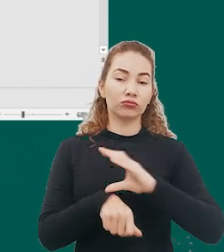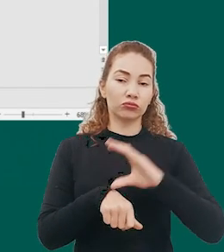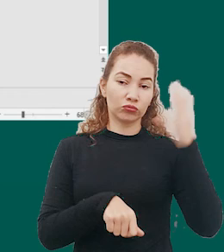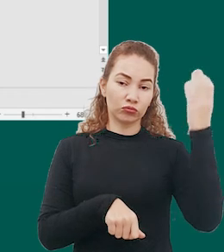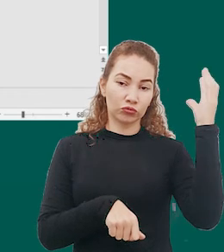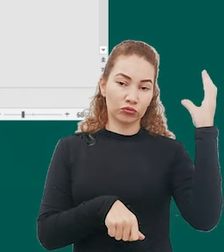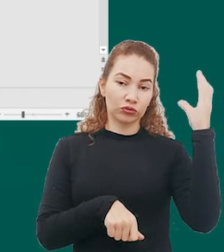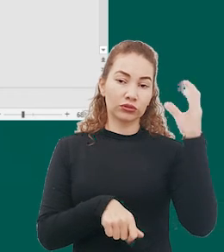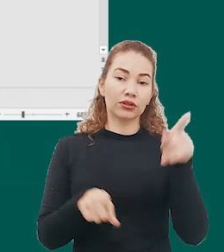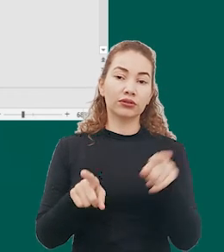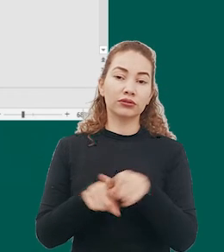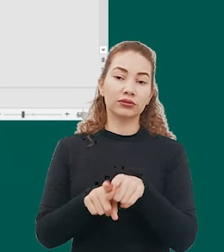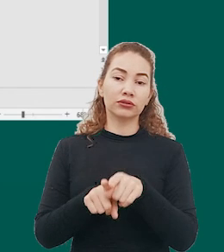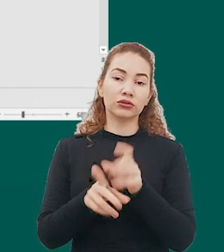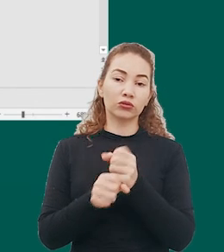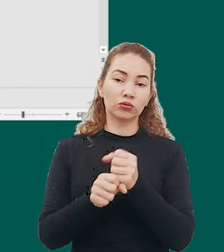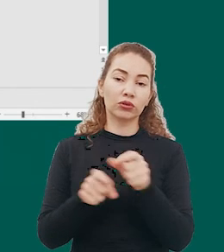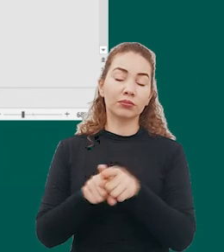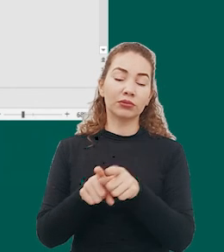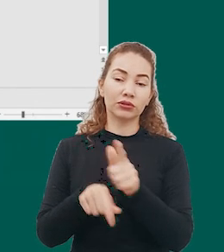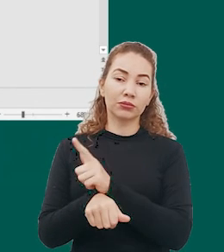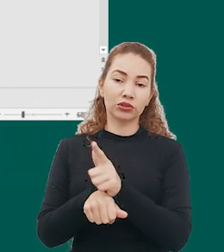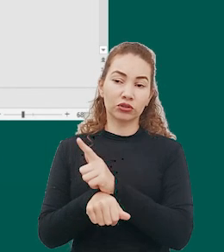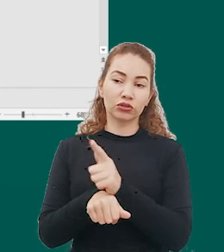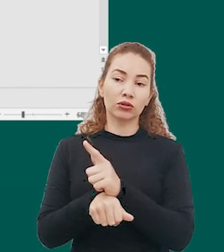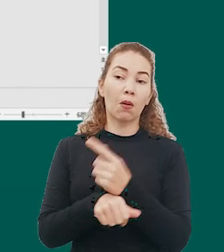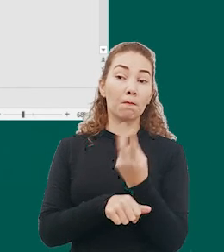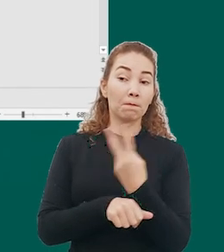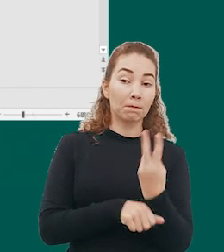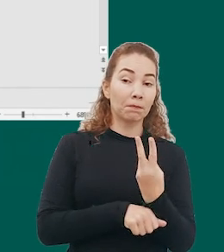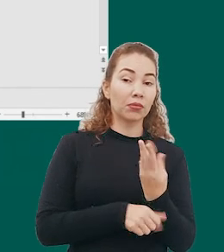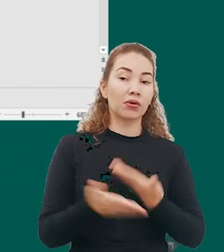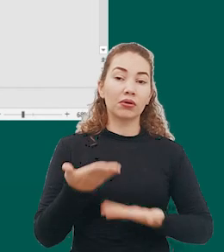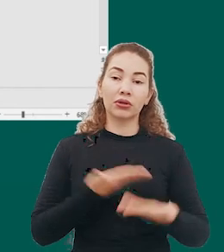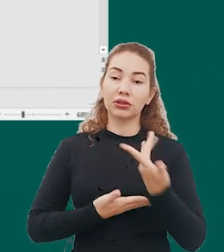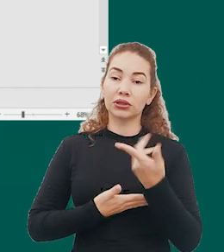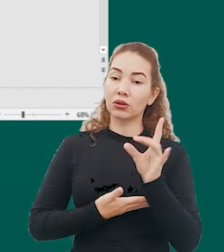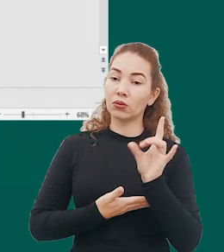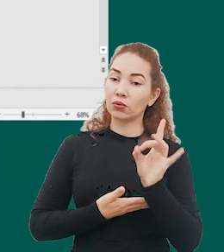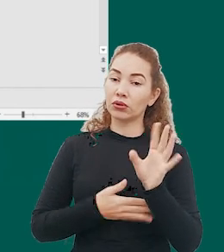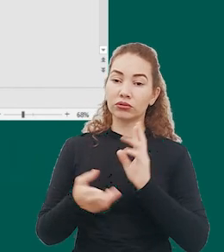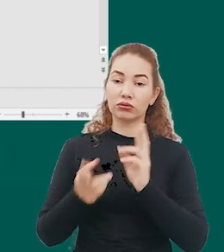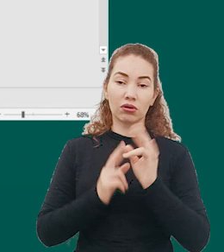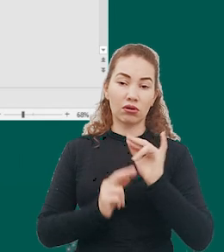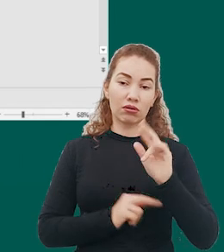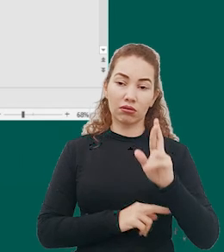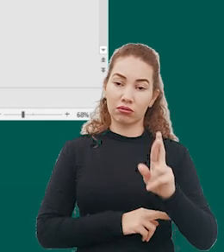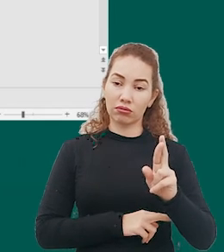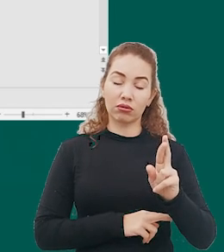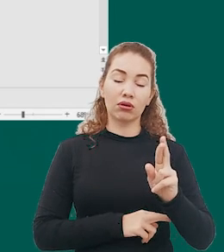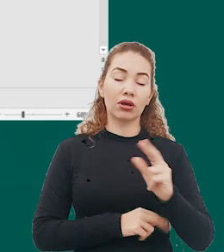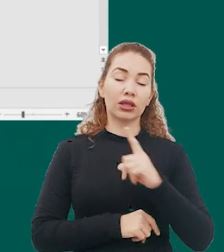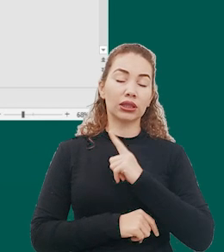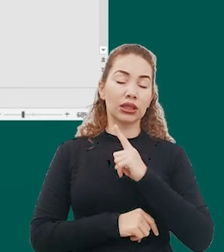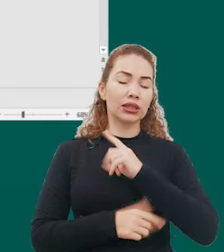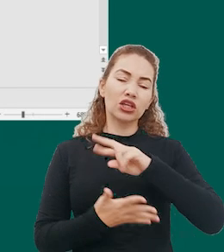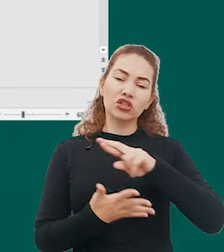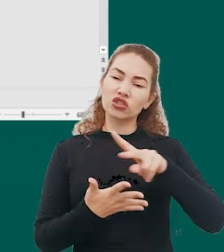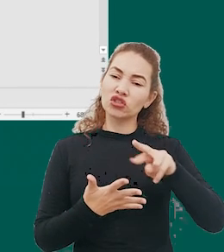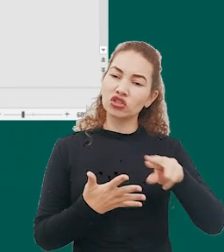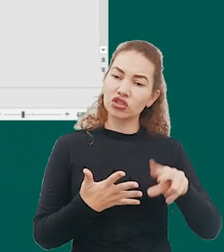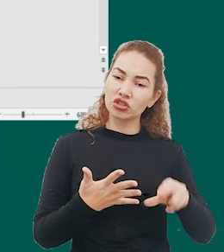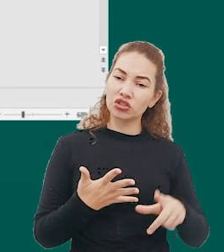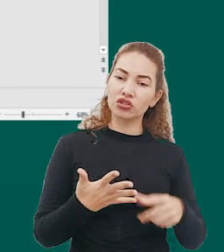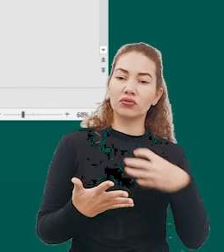Financeira. Nos procure. O nosso atendimento não é só relacionado a imposto de renda, nós temos diversas